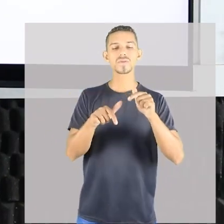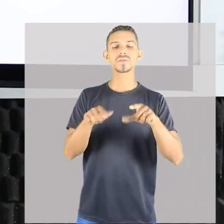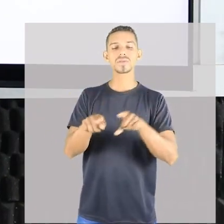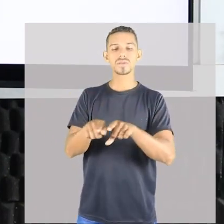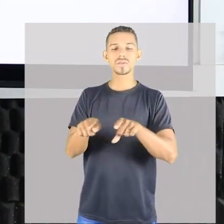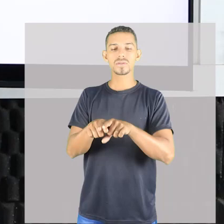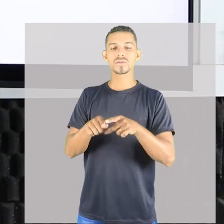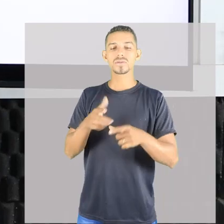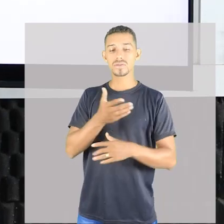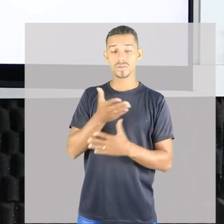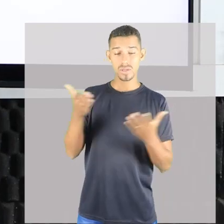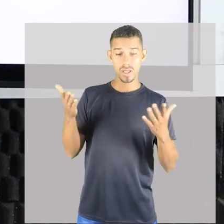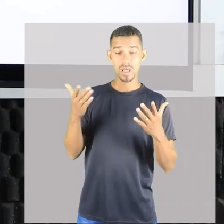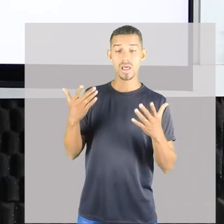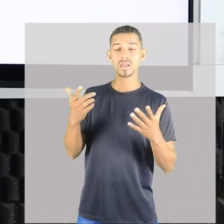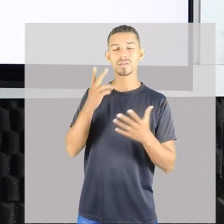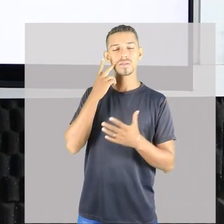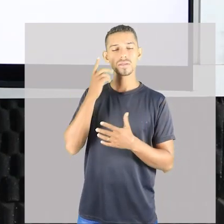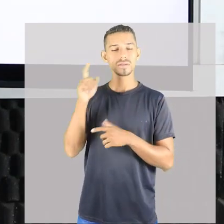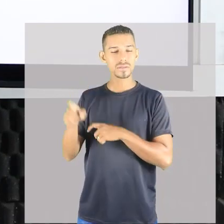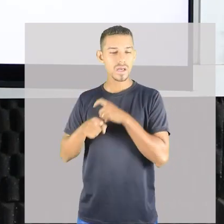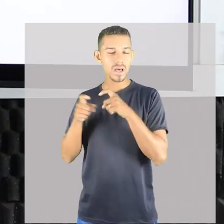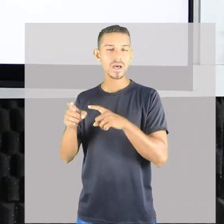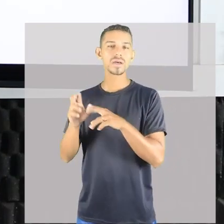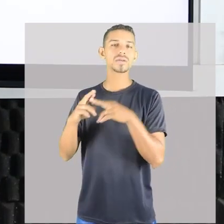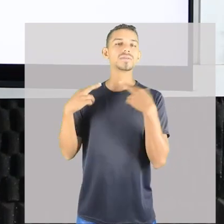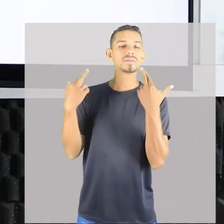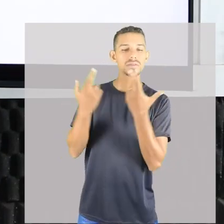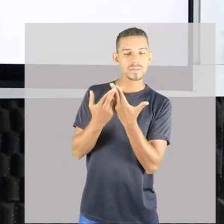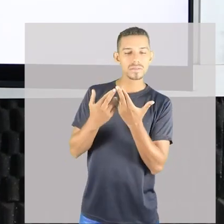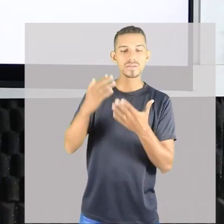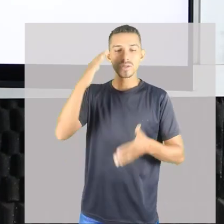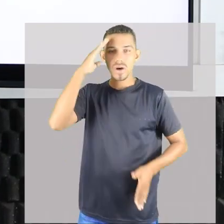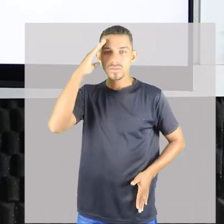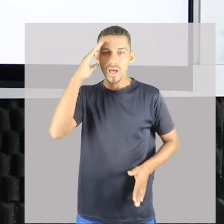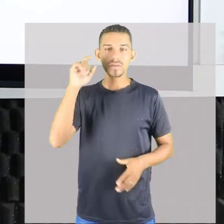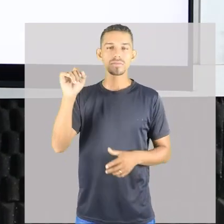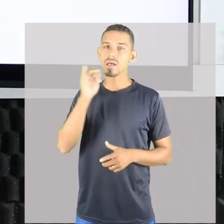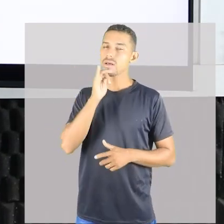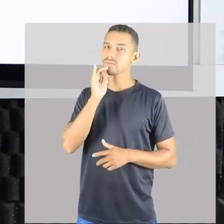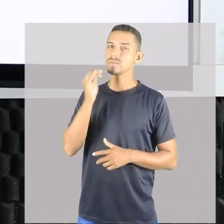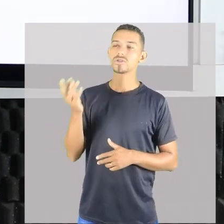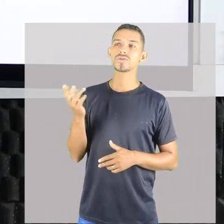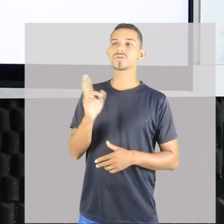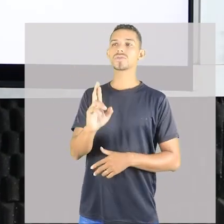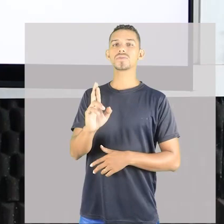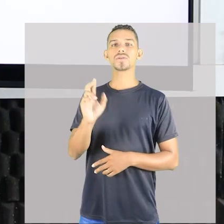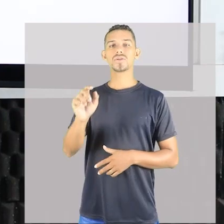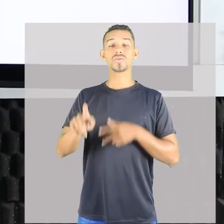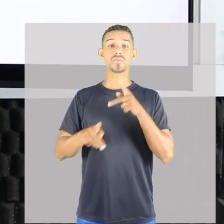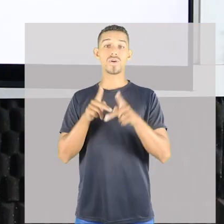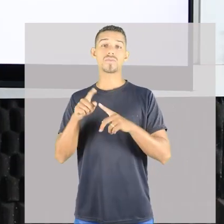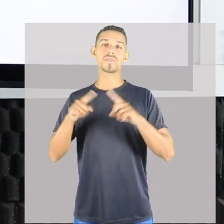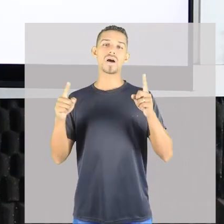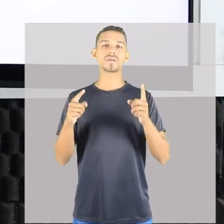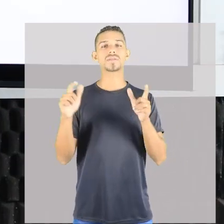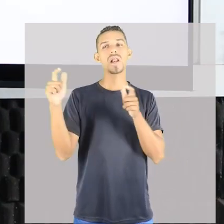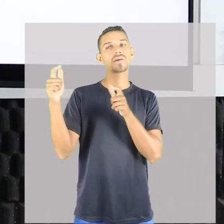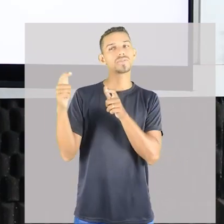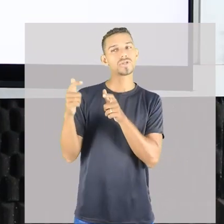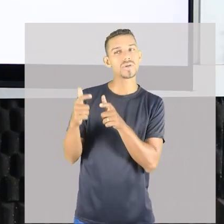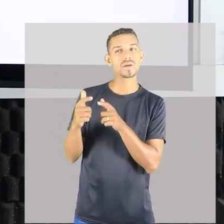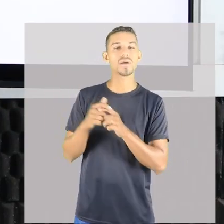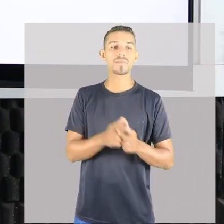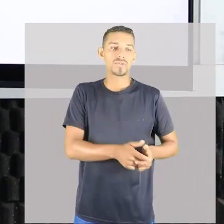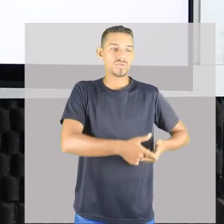Duma, gente, era um faz de conta, era uma assembleia que tinha lá um representante do povo, mas ele era a minoria, porque a